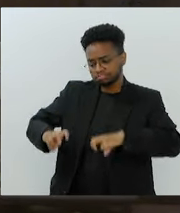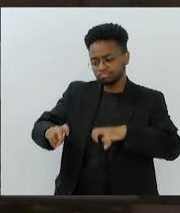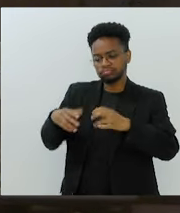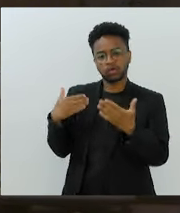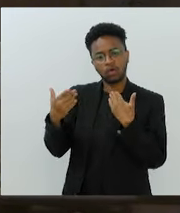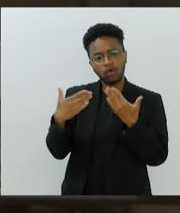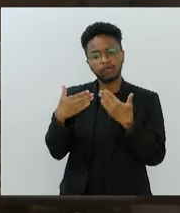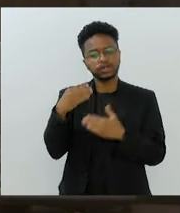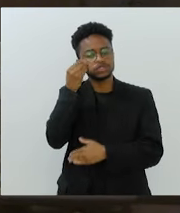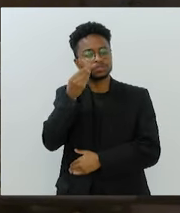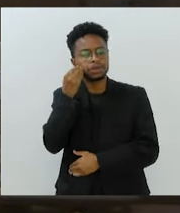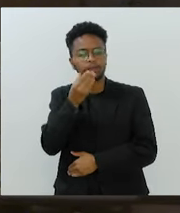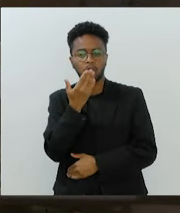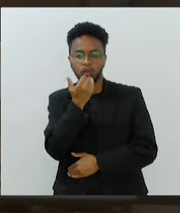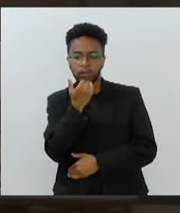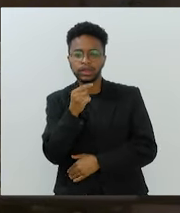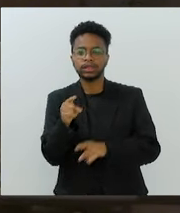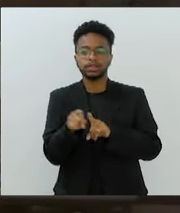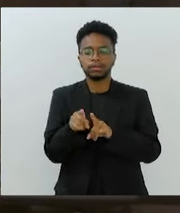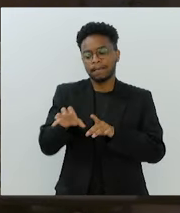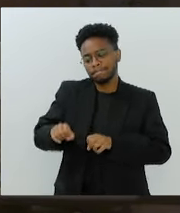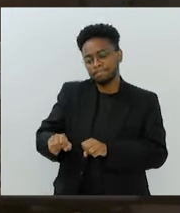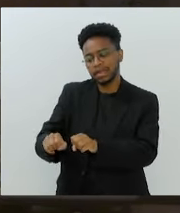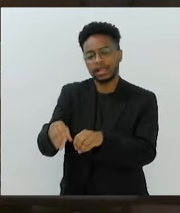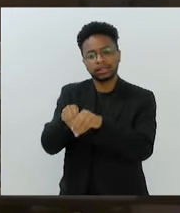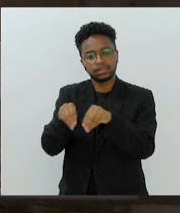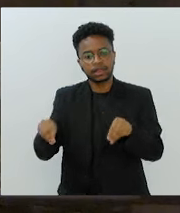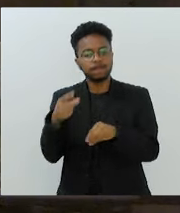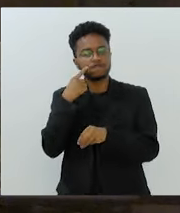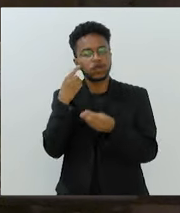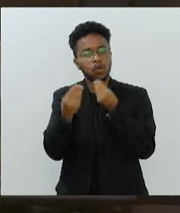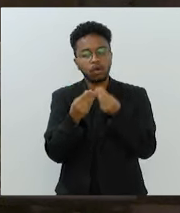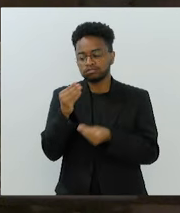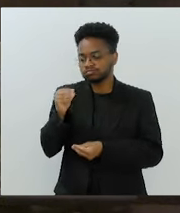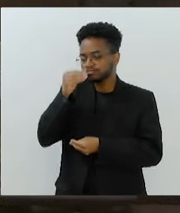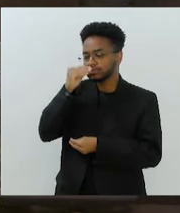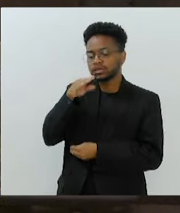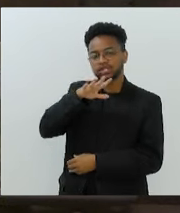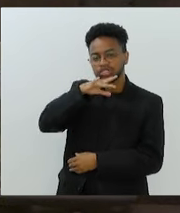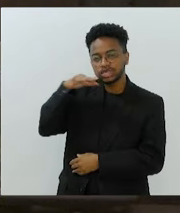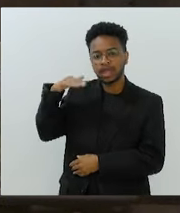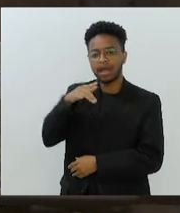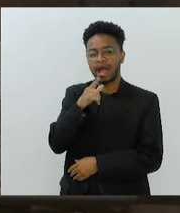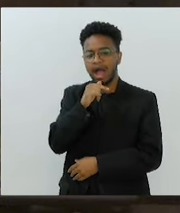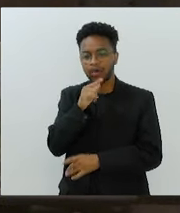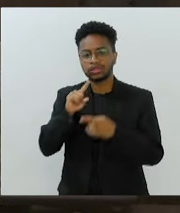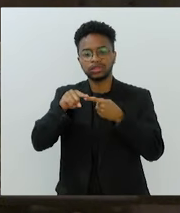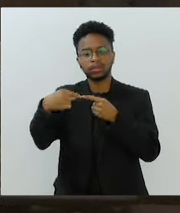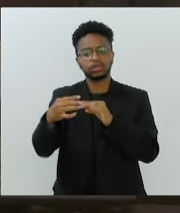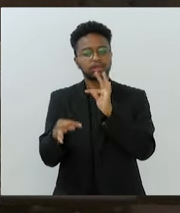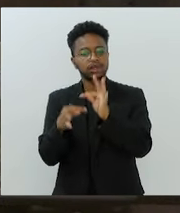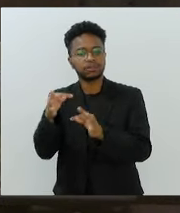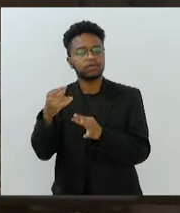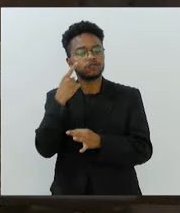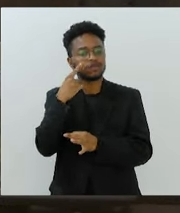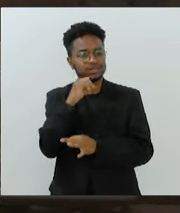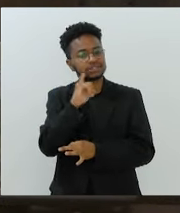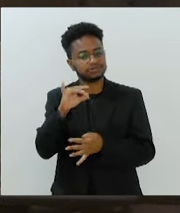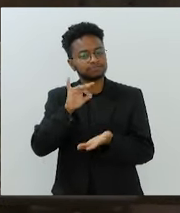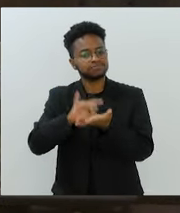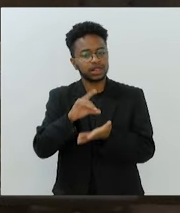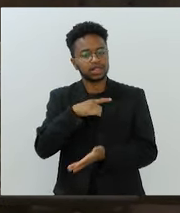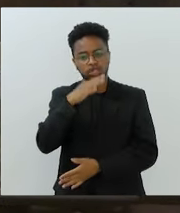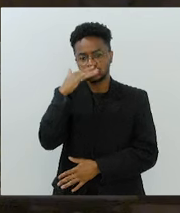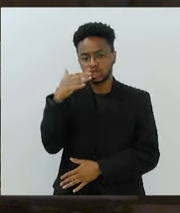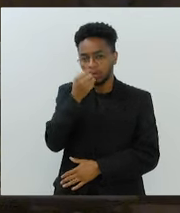uma comidinha, mexe na terra, vê como é que é, cheira lá a água que depois do tratamento, para ver se está mesmo com cheiro bom, ainda